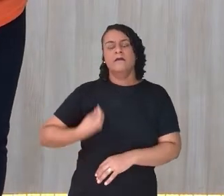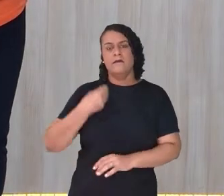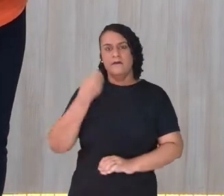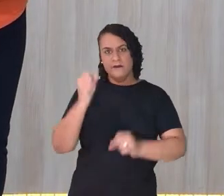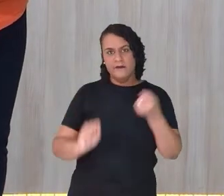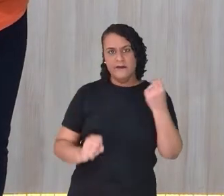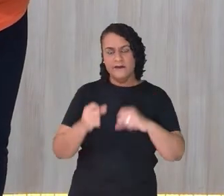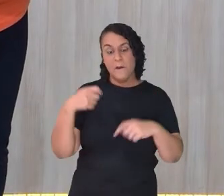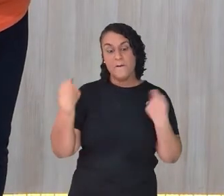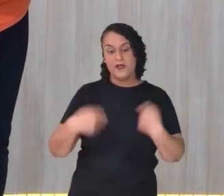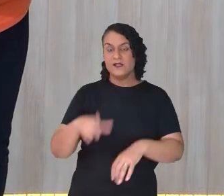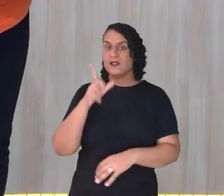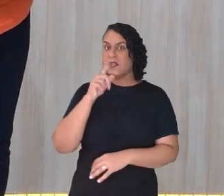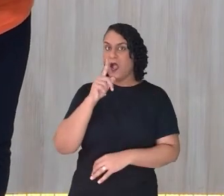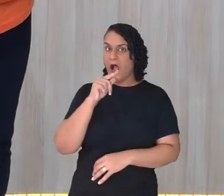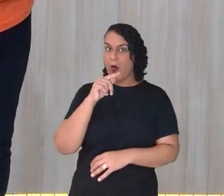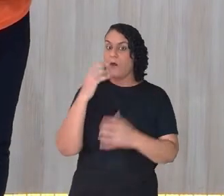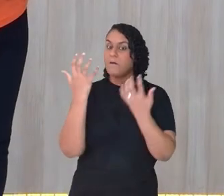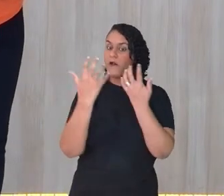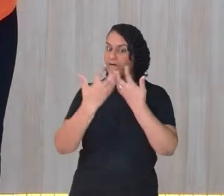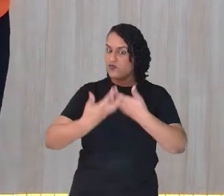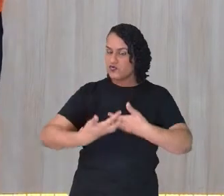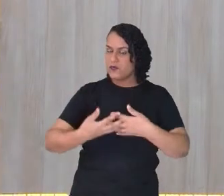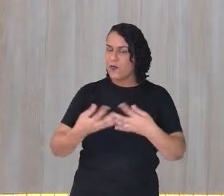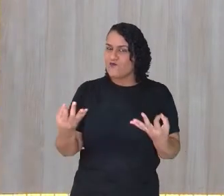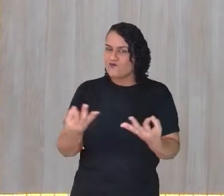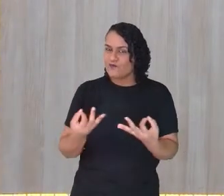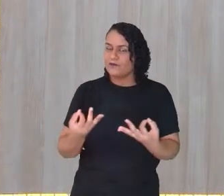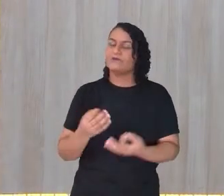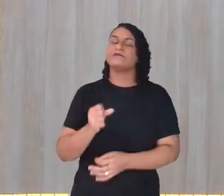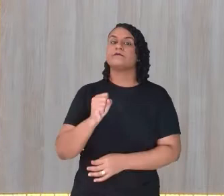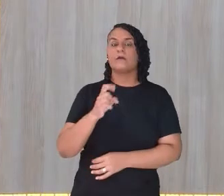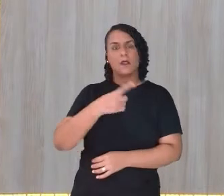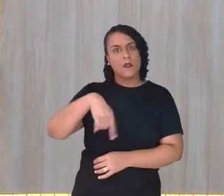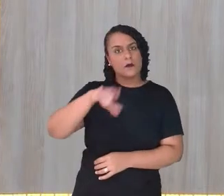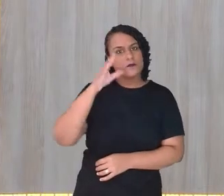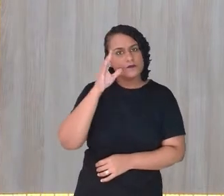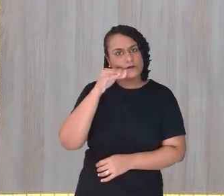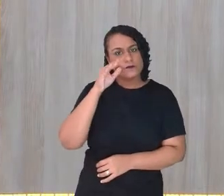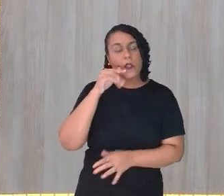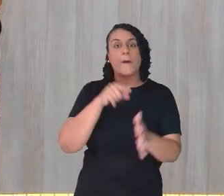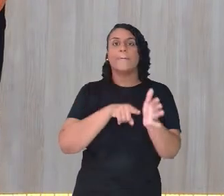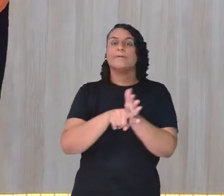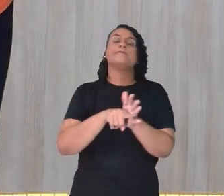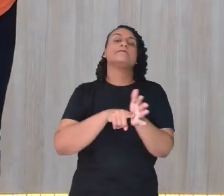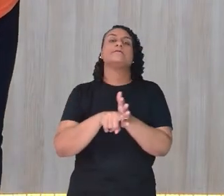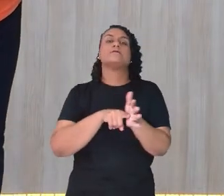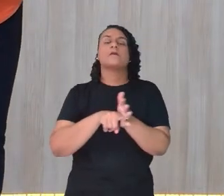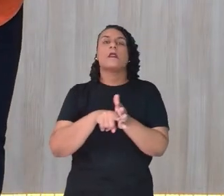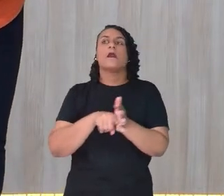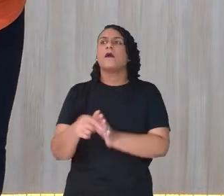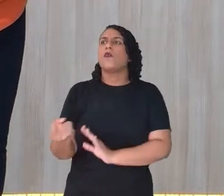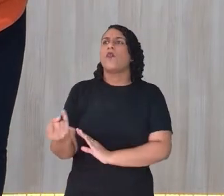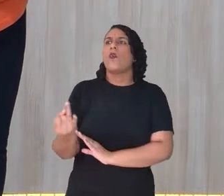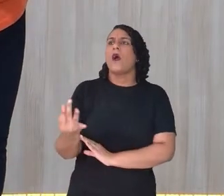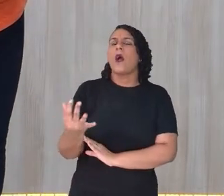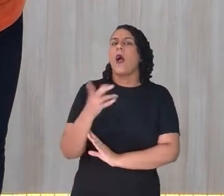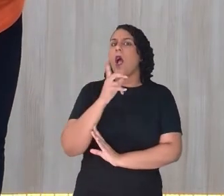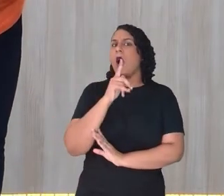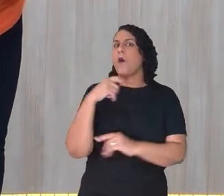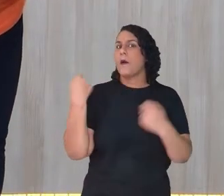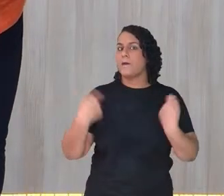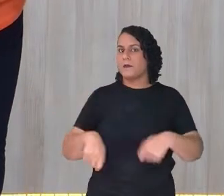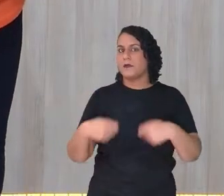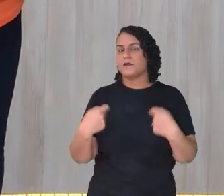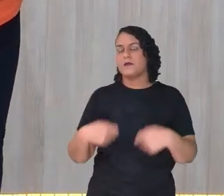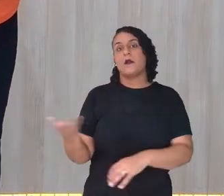que precisam da água. Se vocês forem bem curiosos, vocês deveriam procurar saber quanto precisa de água para